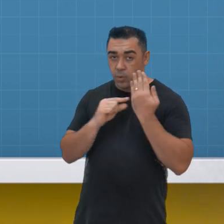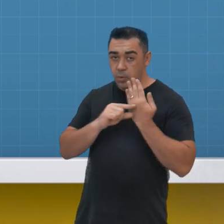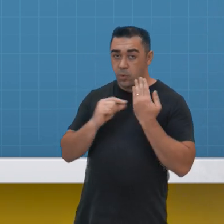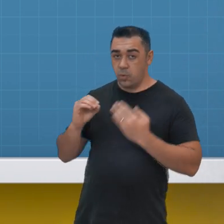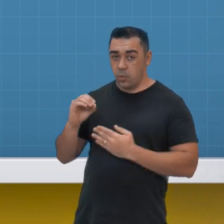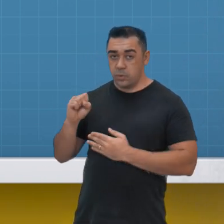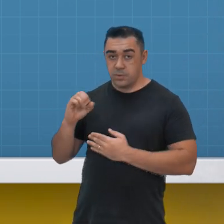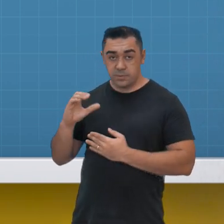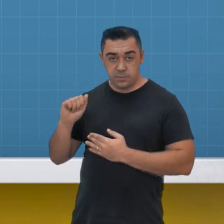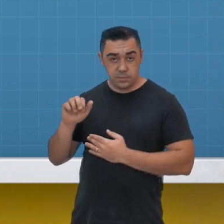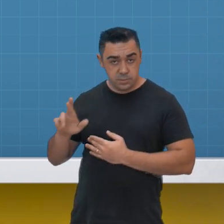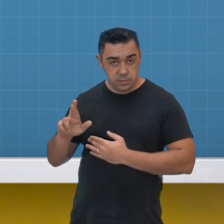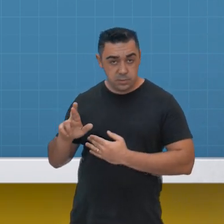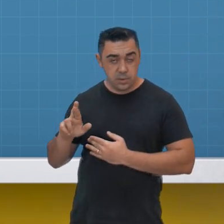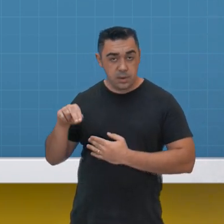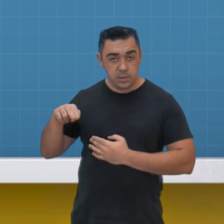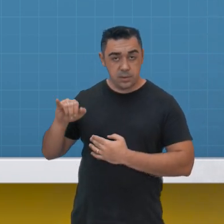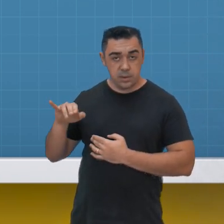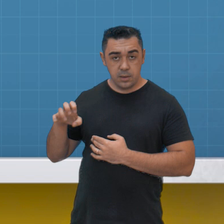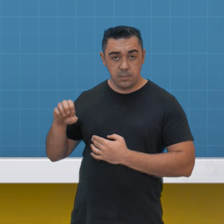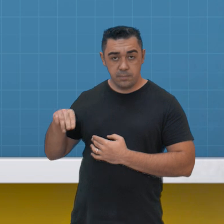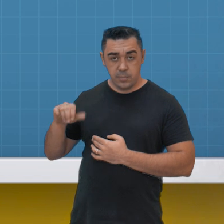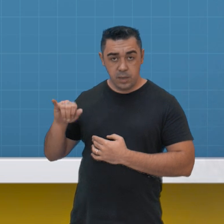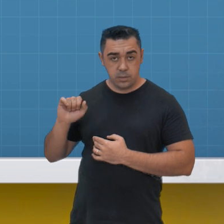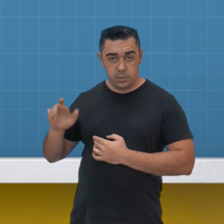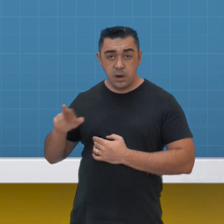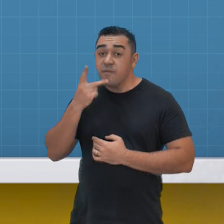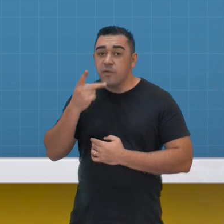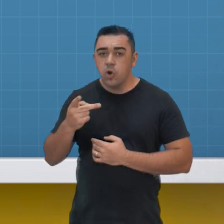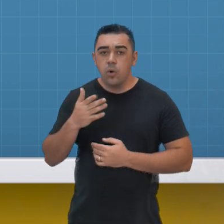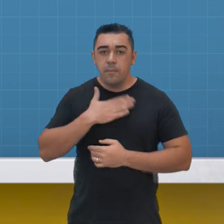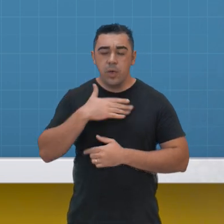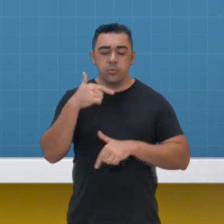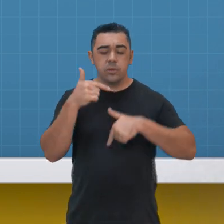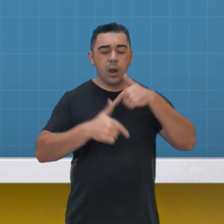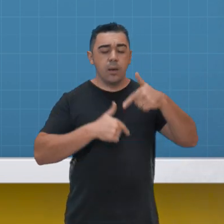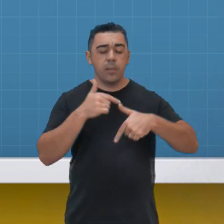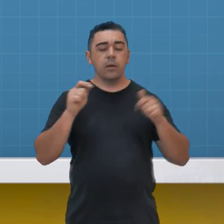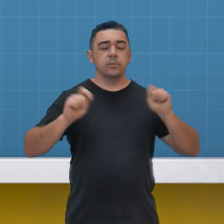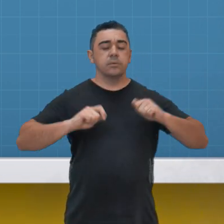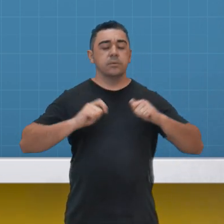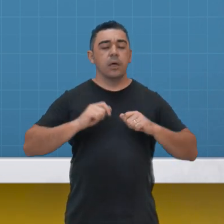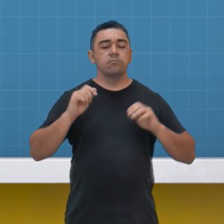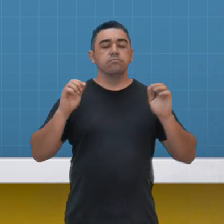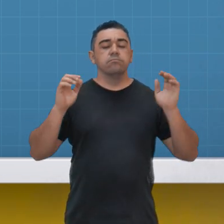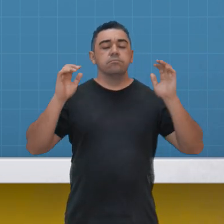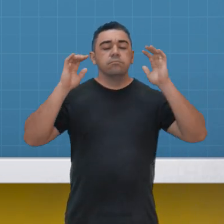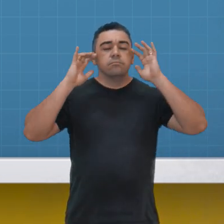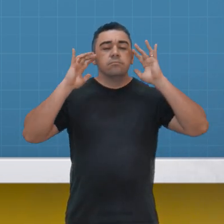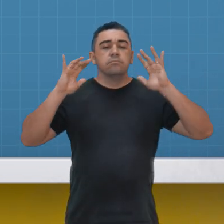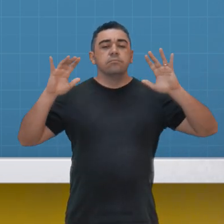Niemeyer disse: o trabalho me distrai. Ele tratava o trabalho como uma distração